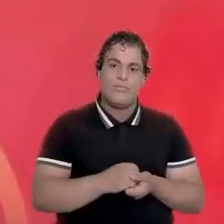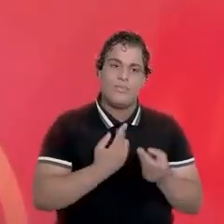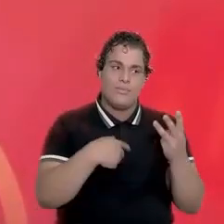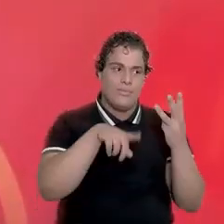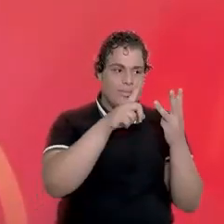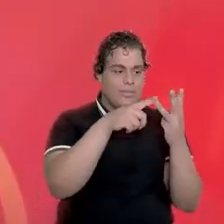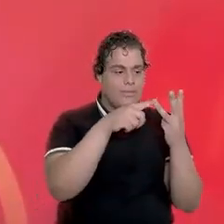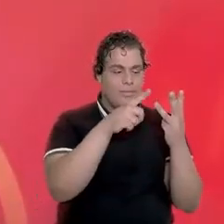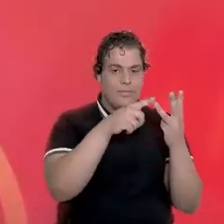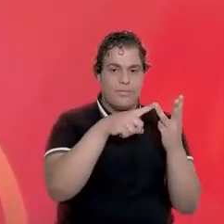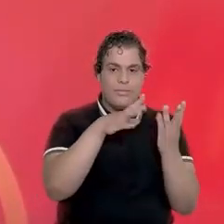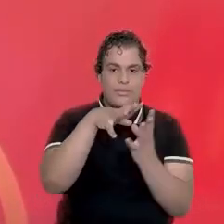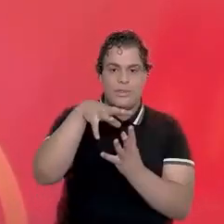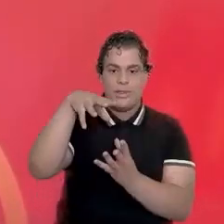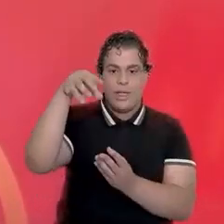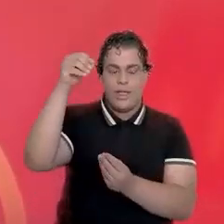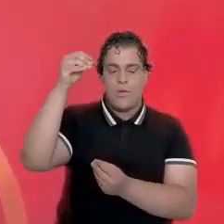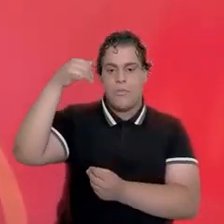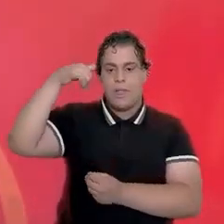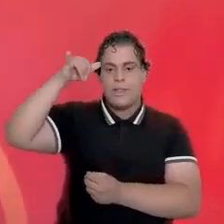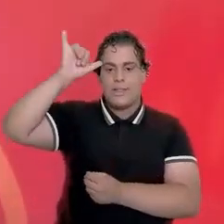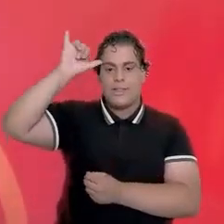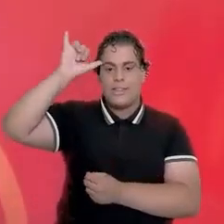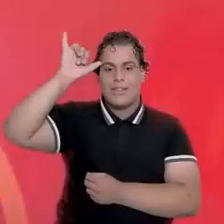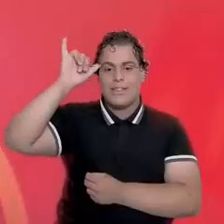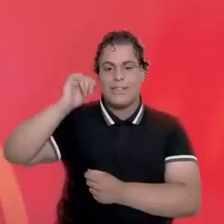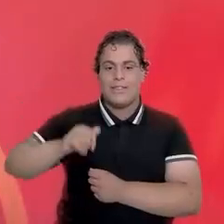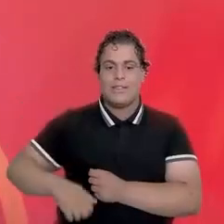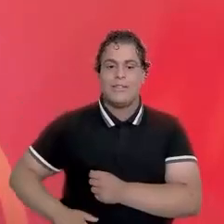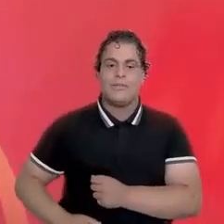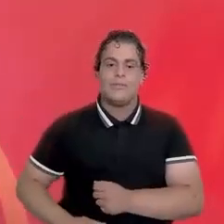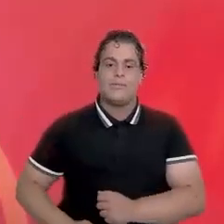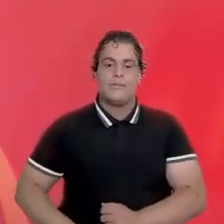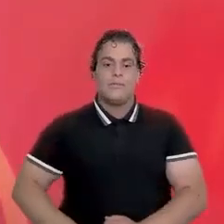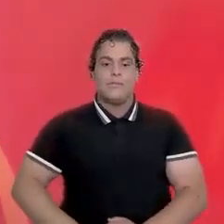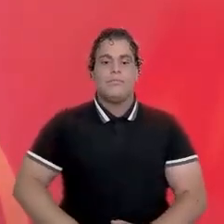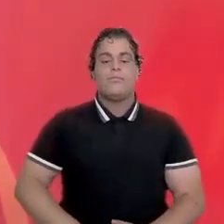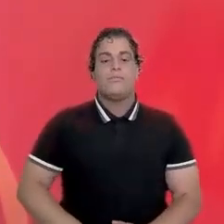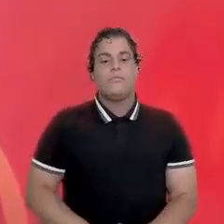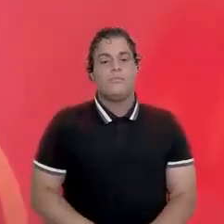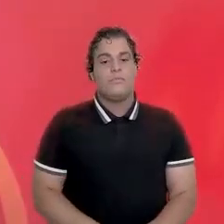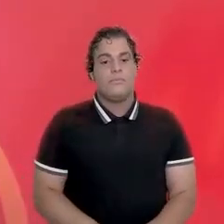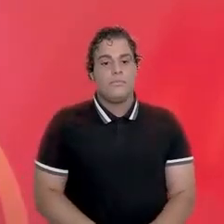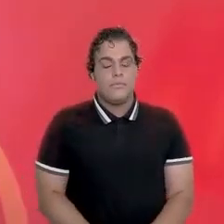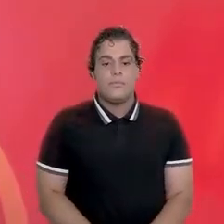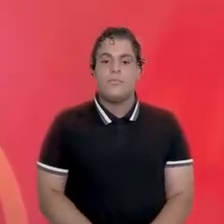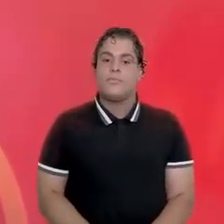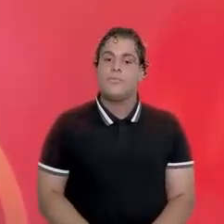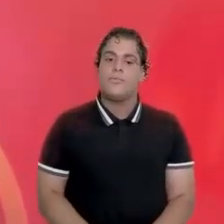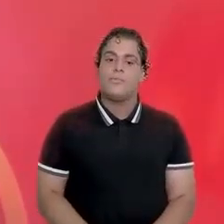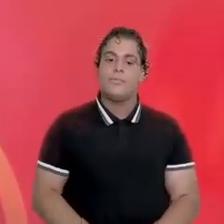e esse agora, Alma Sertaneja. São causos